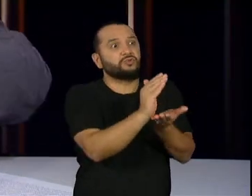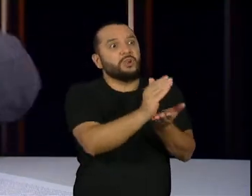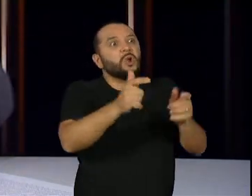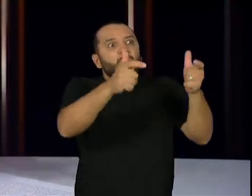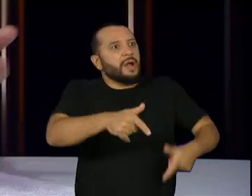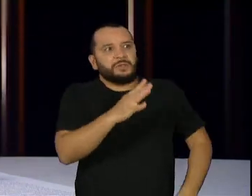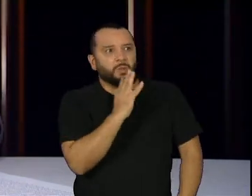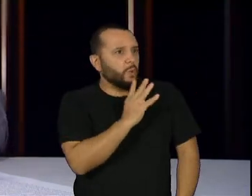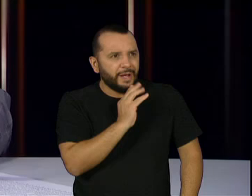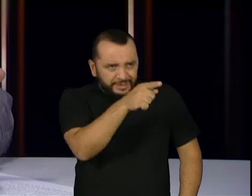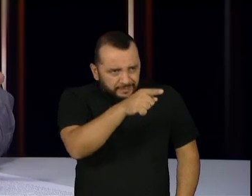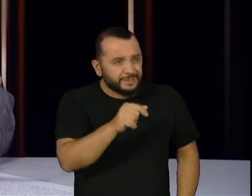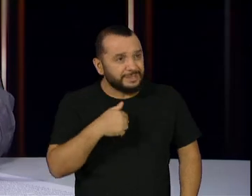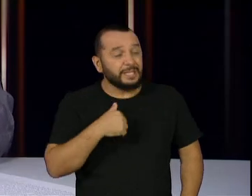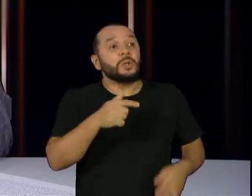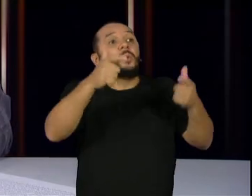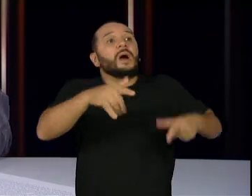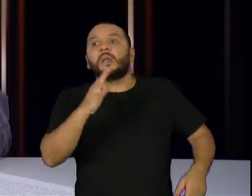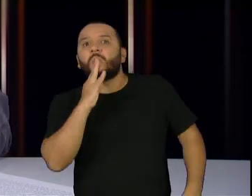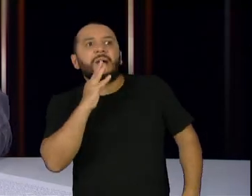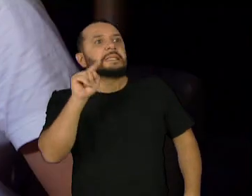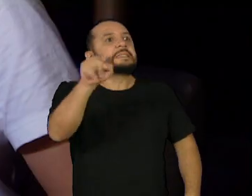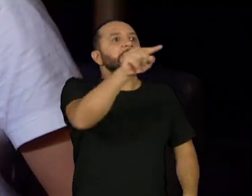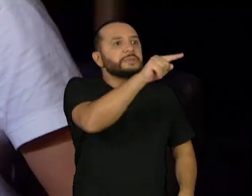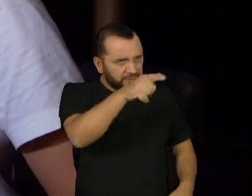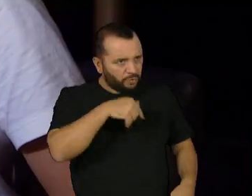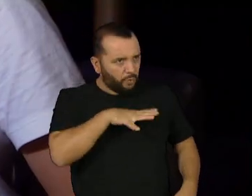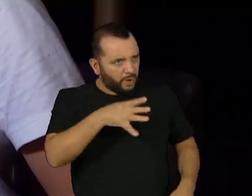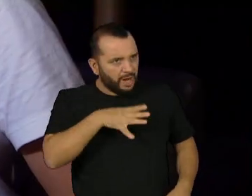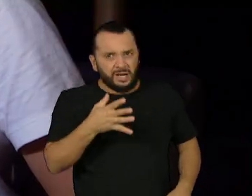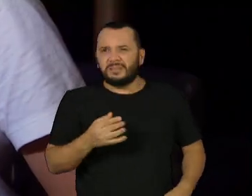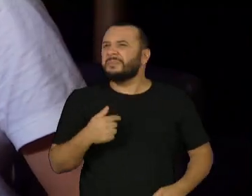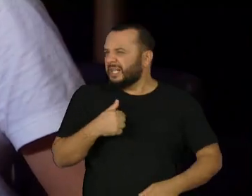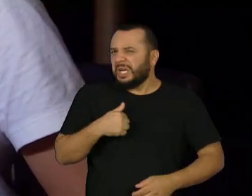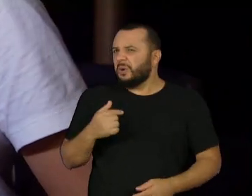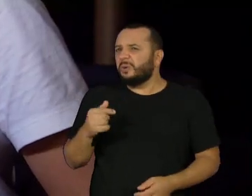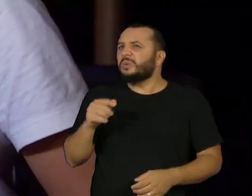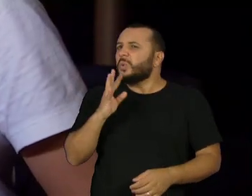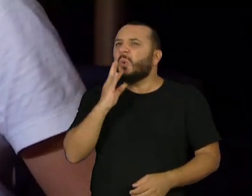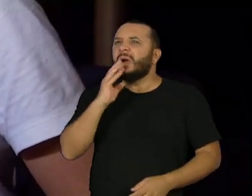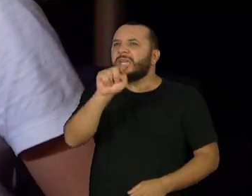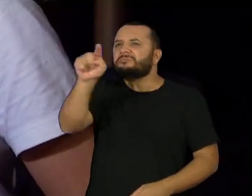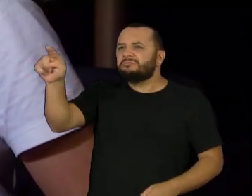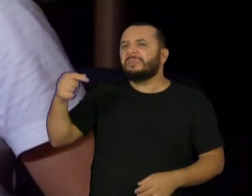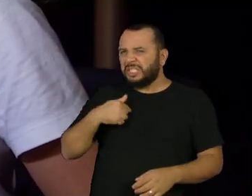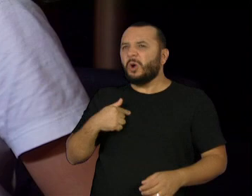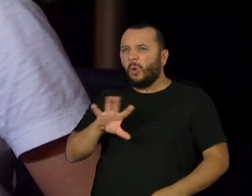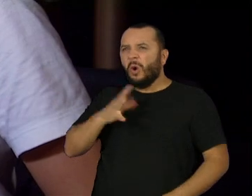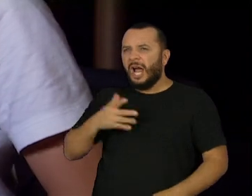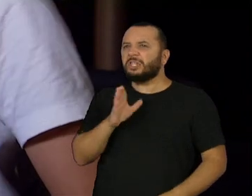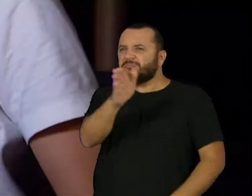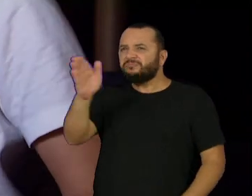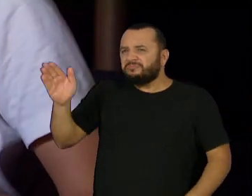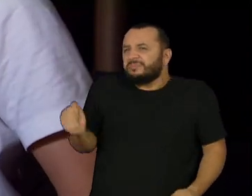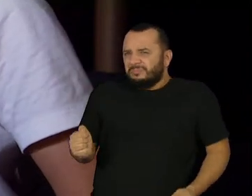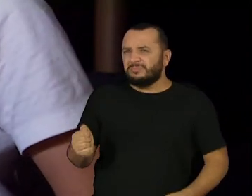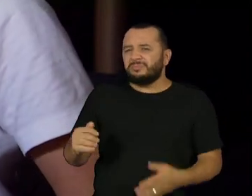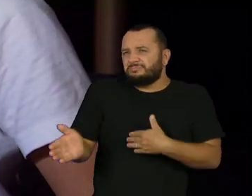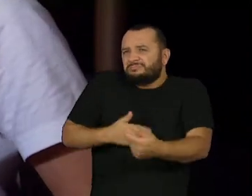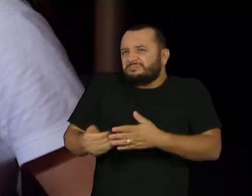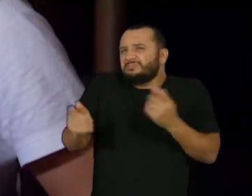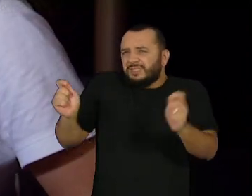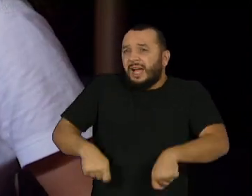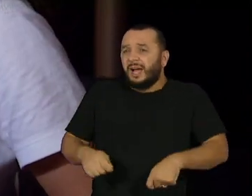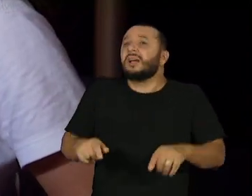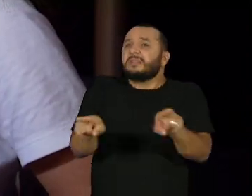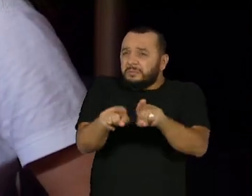limites, né? No que você não conhece. Mas a gente não tem que ter medo do desconhecido também. Senão a gente não vai para lugar nenhum. E mesmo o nosso próprio conhecido, né?